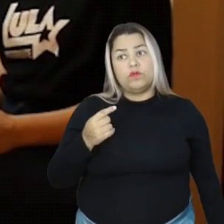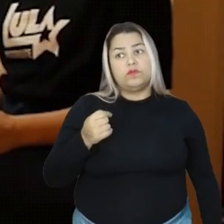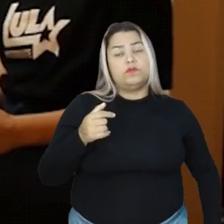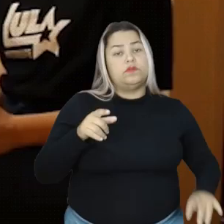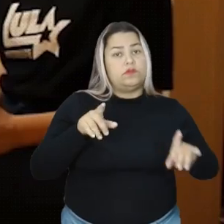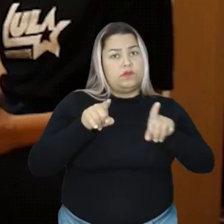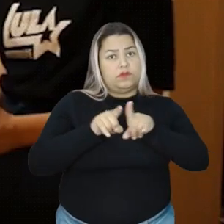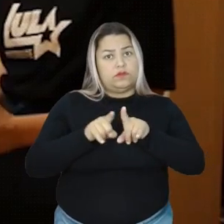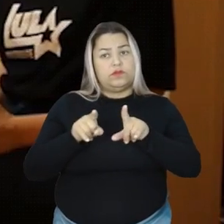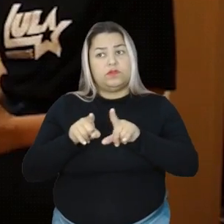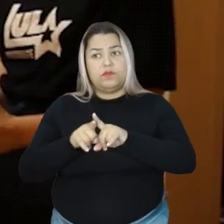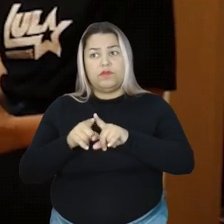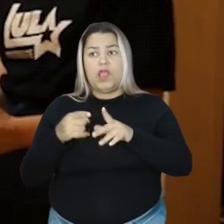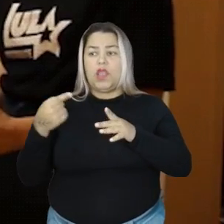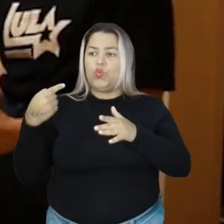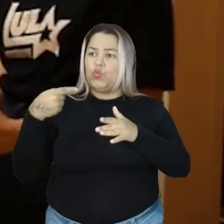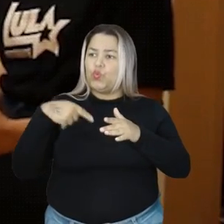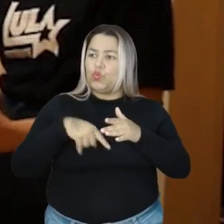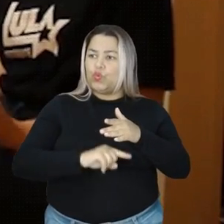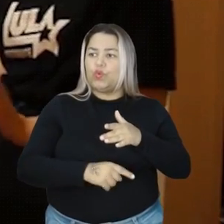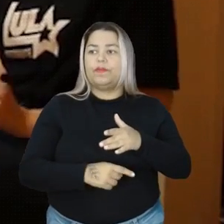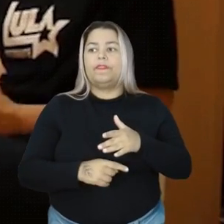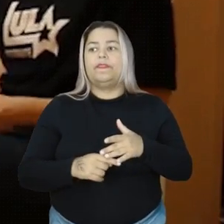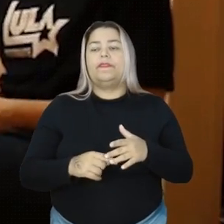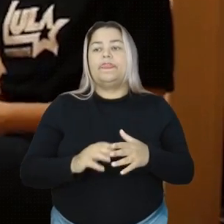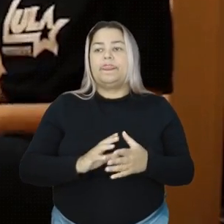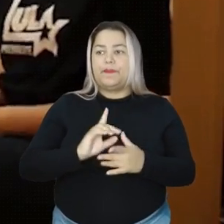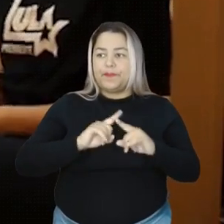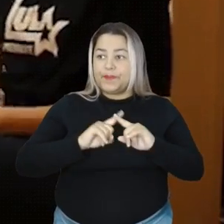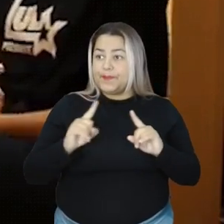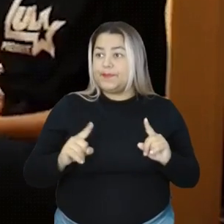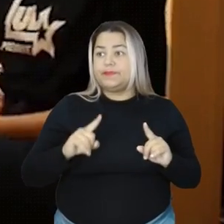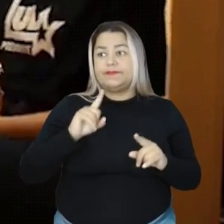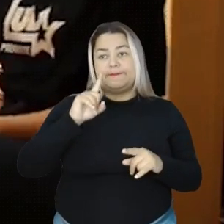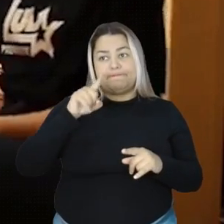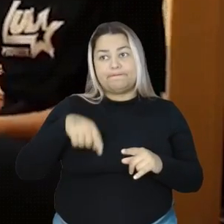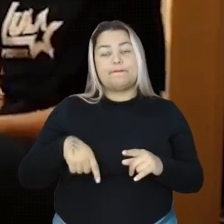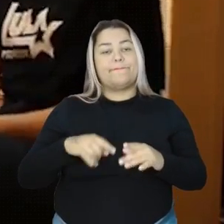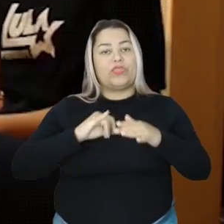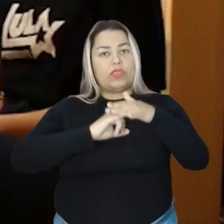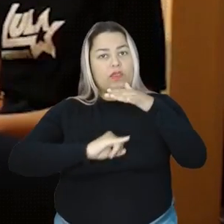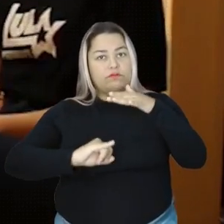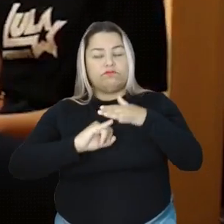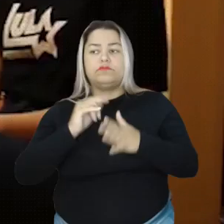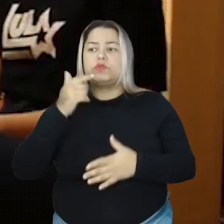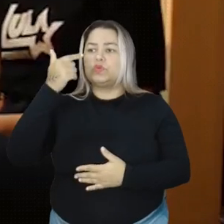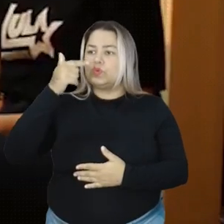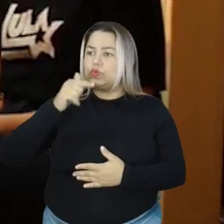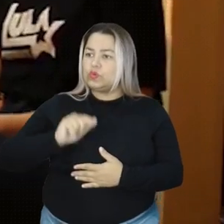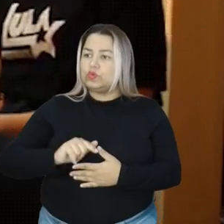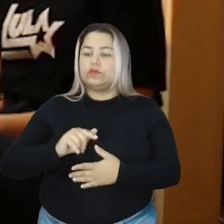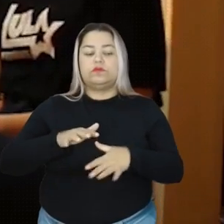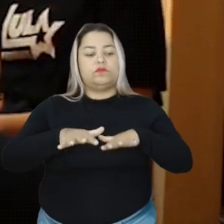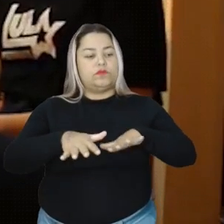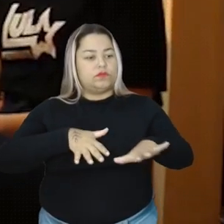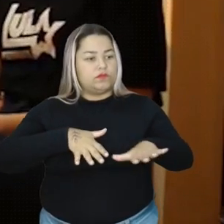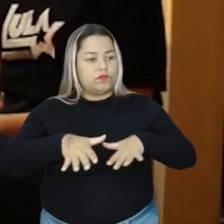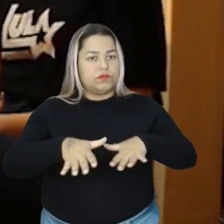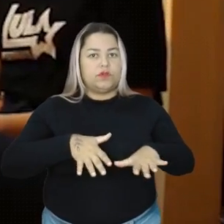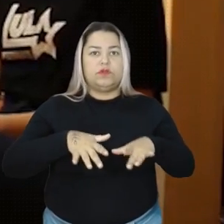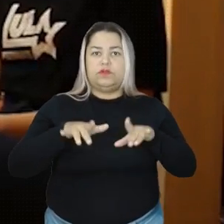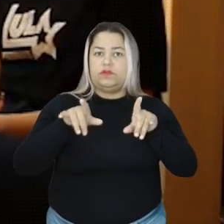digamos, enraizada, Mas era uma instituição e era uma conquista do movimento, não podia